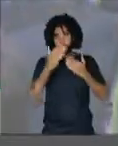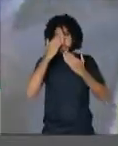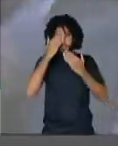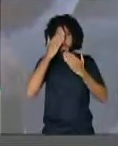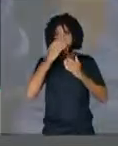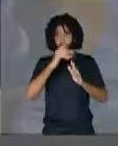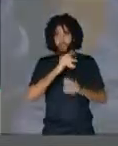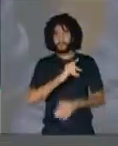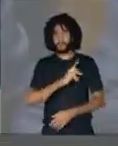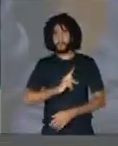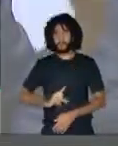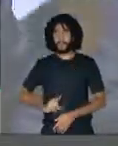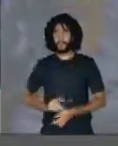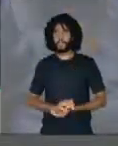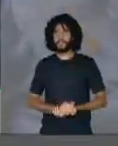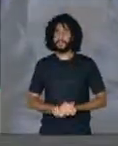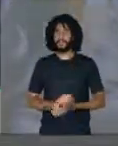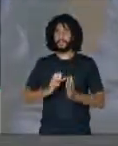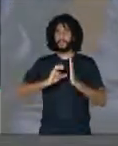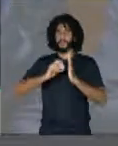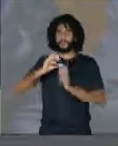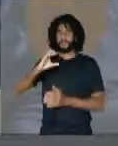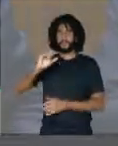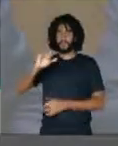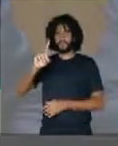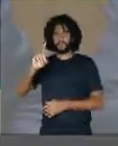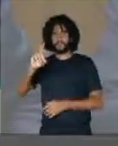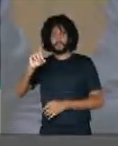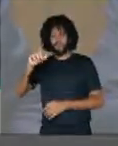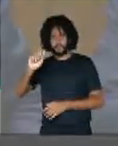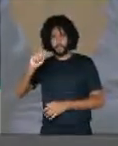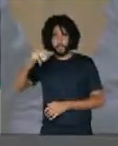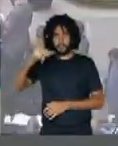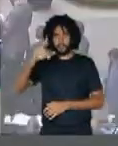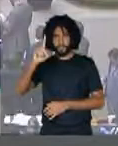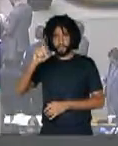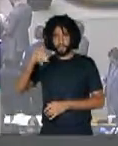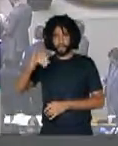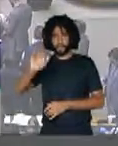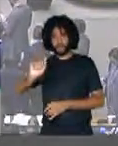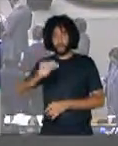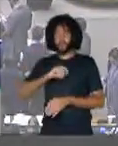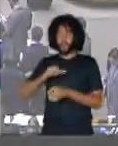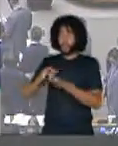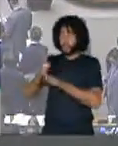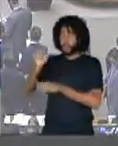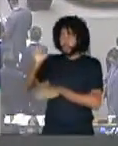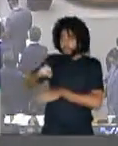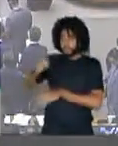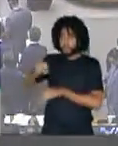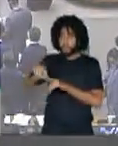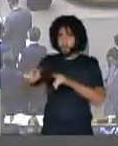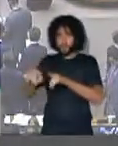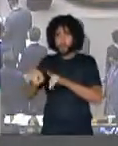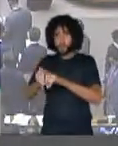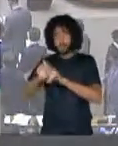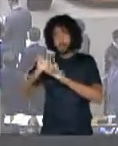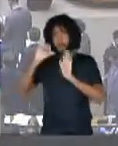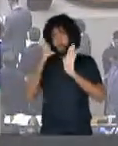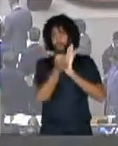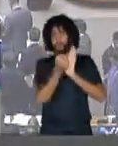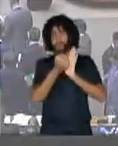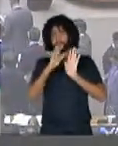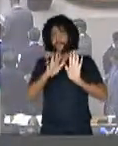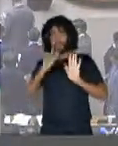Presidente. Como vota o Cidadania, deputado Daniel? Senhor presidente, Cidadania orienta sim, mas eu queria também fazer o registro.